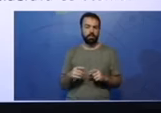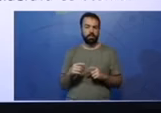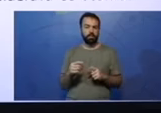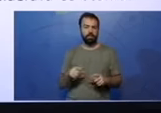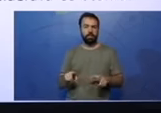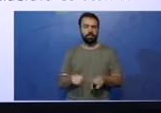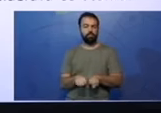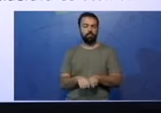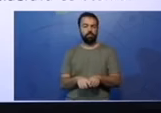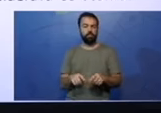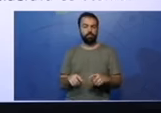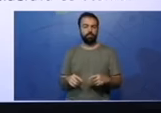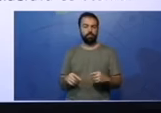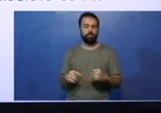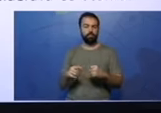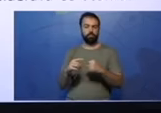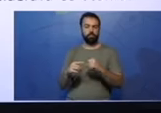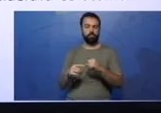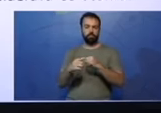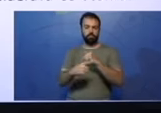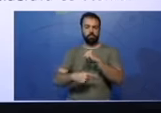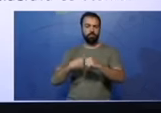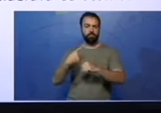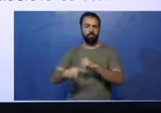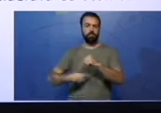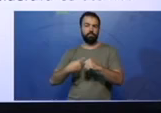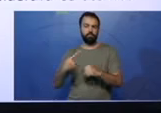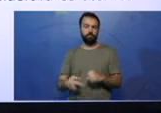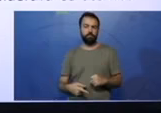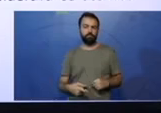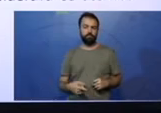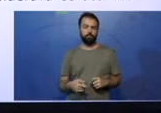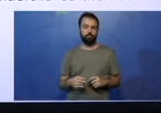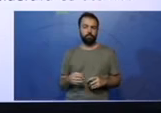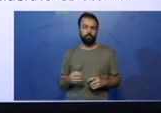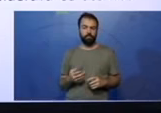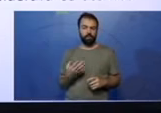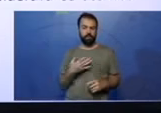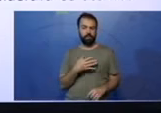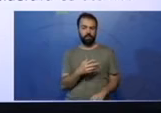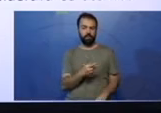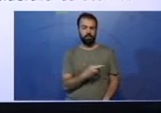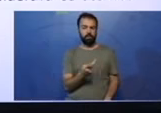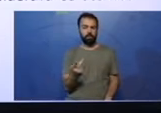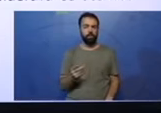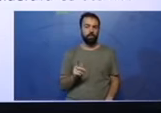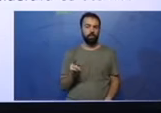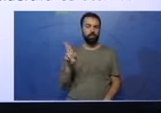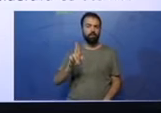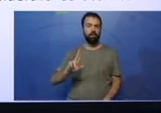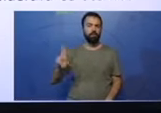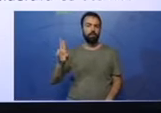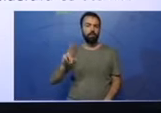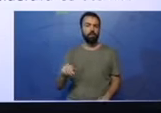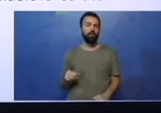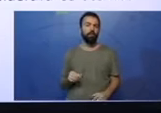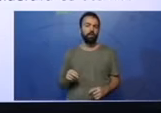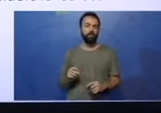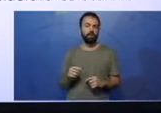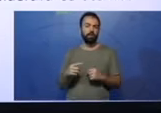Iremos utilizar o modelo científico do átomo proposto pelo químico e físico inglês John